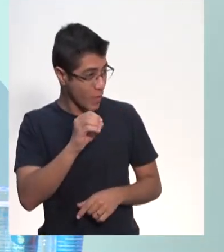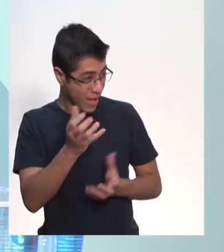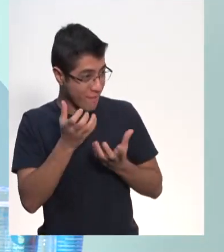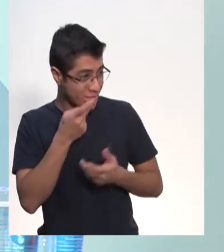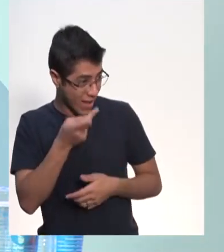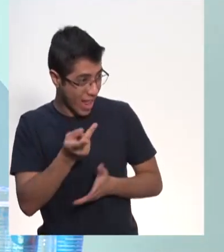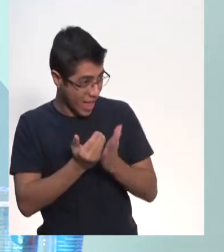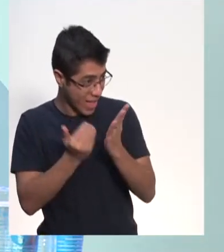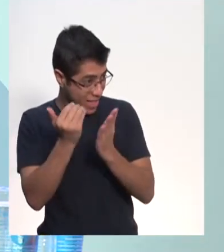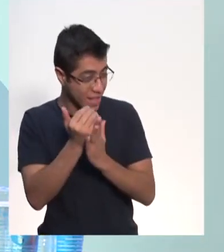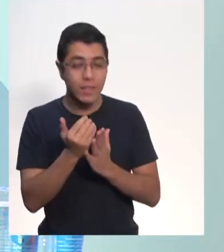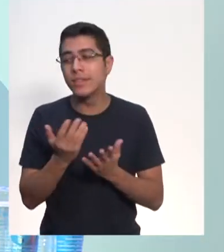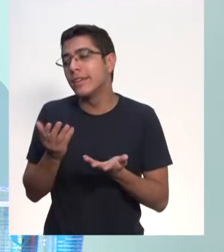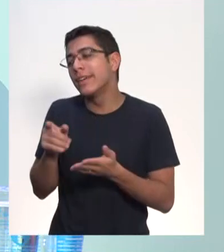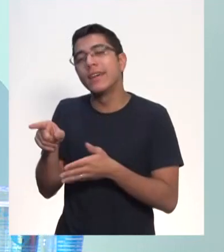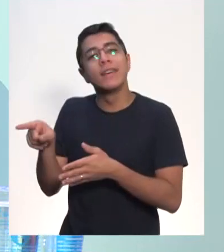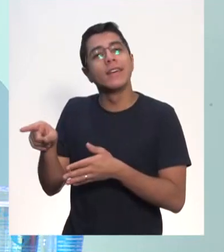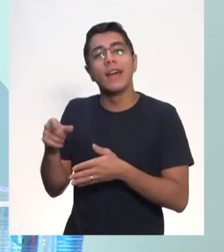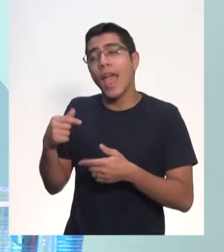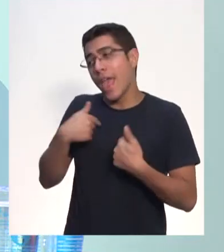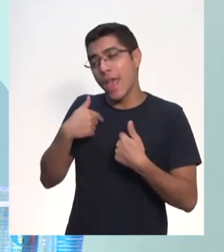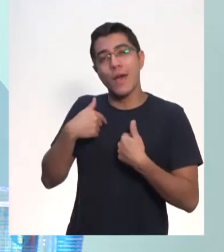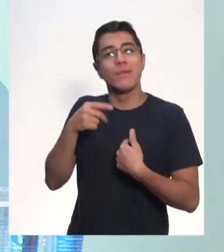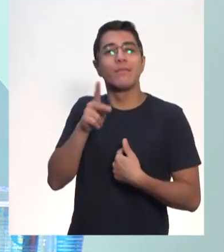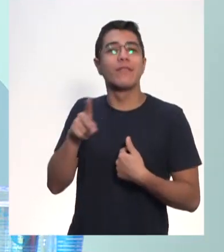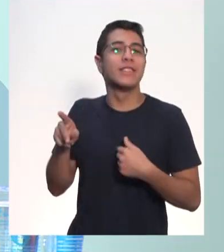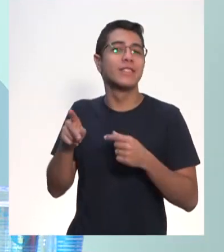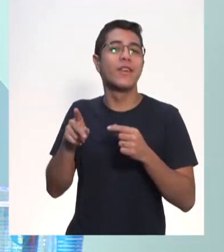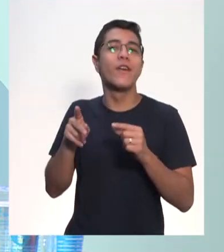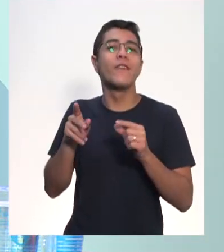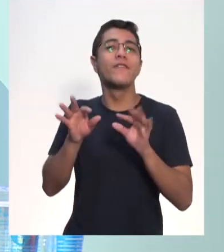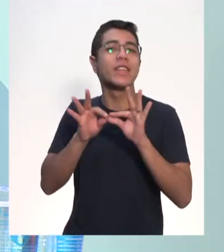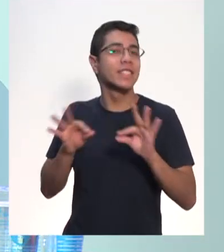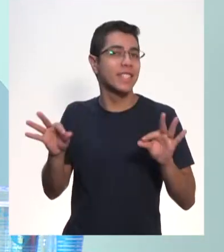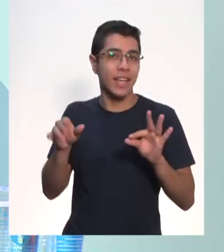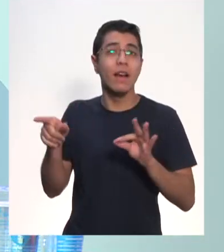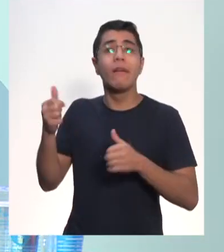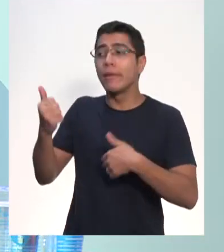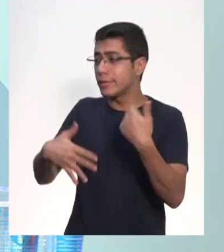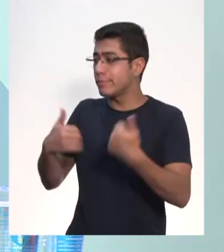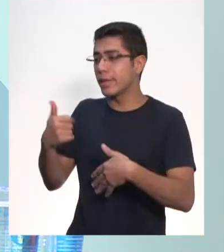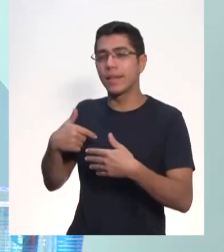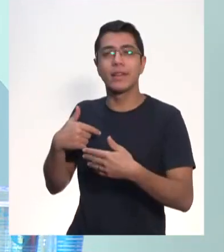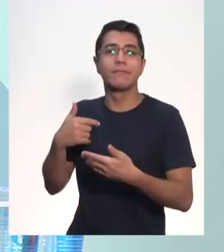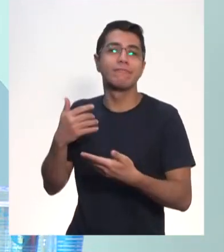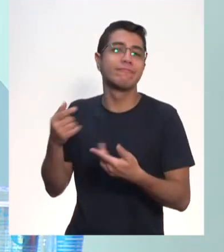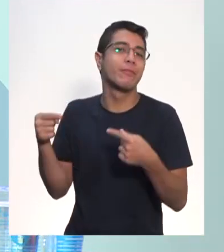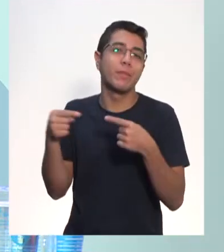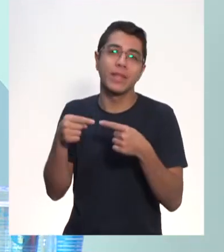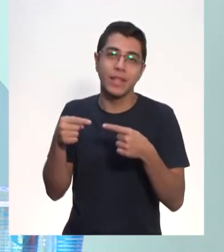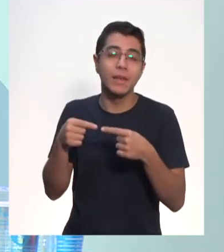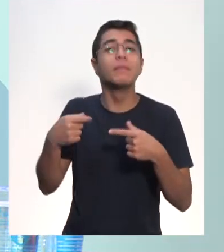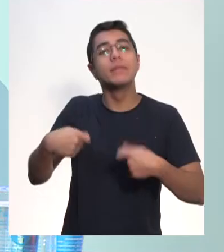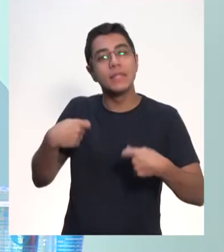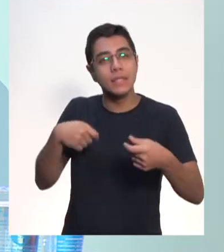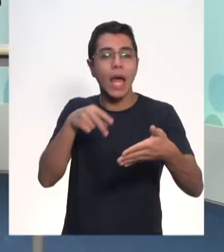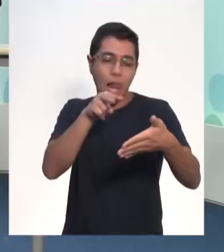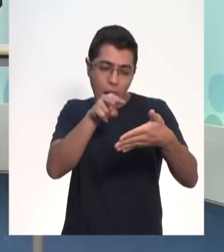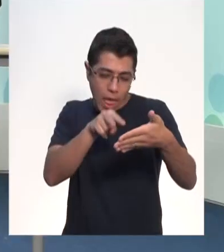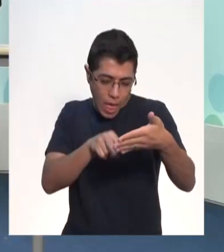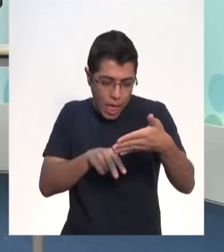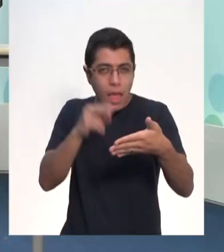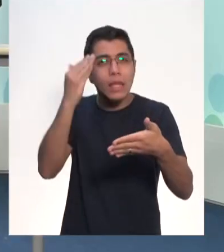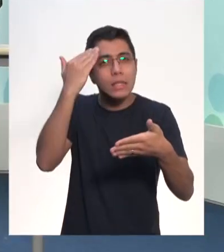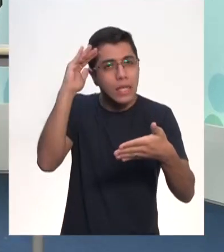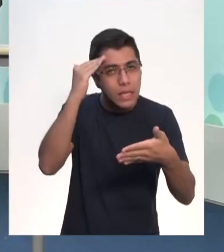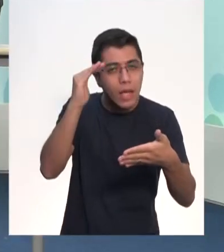aí, vem à mente, né? Todo esse trabalho que a gente tem que desenvolver com a leitura e interpretação de